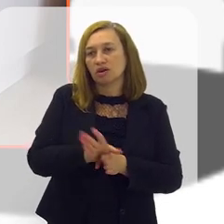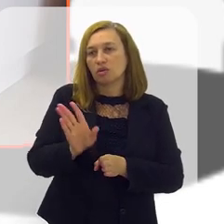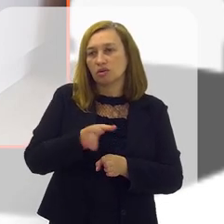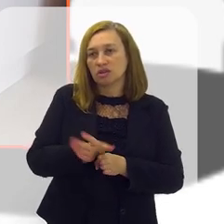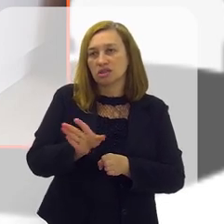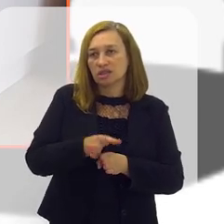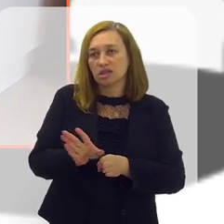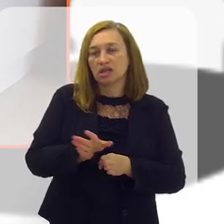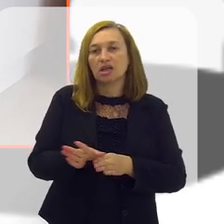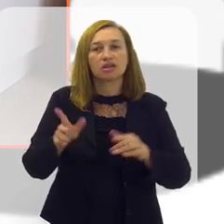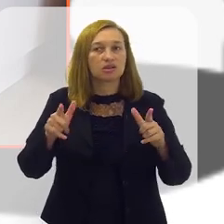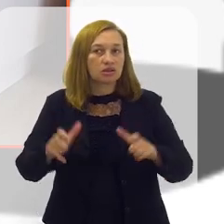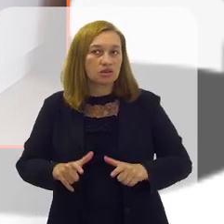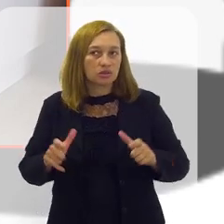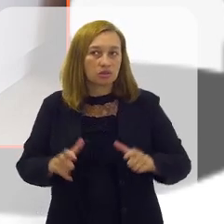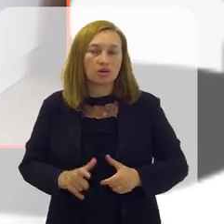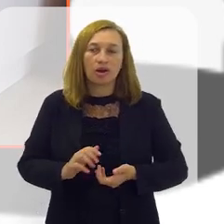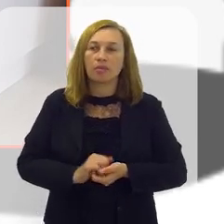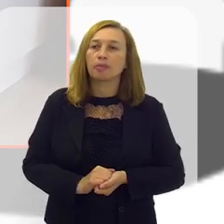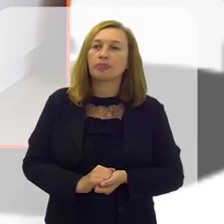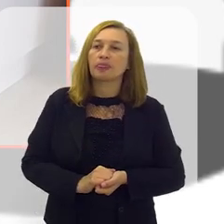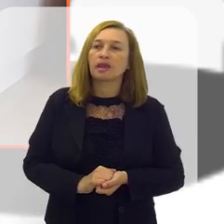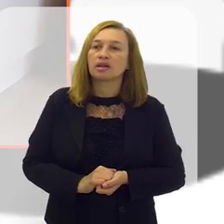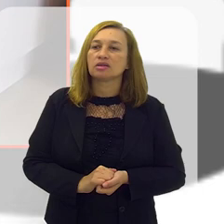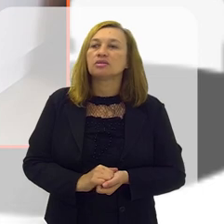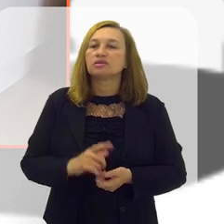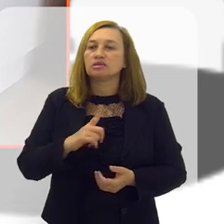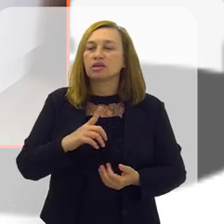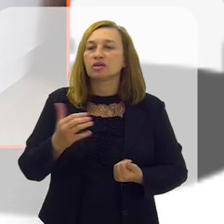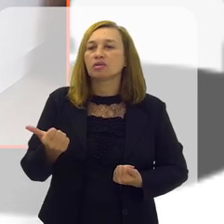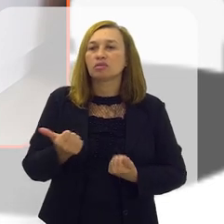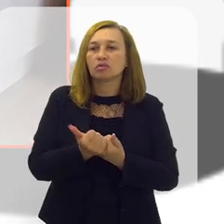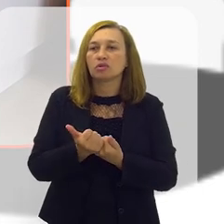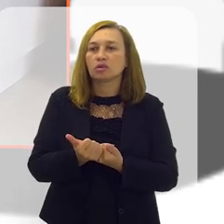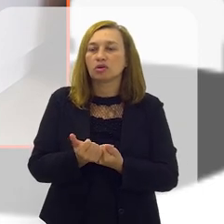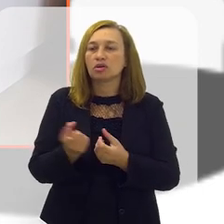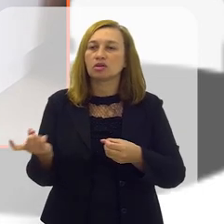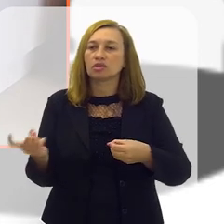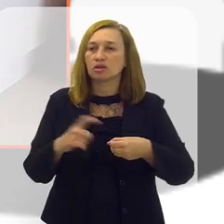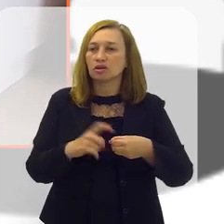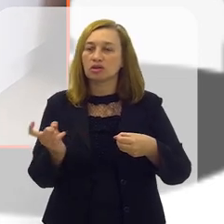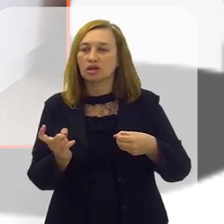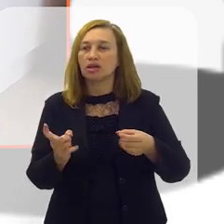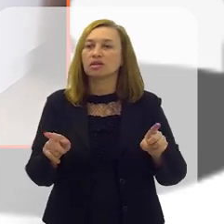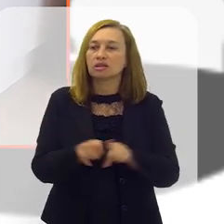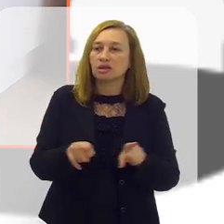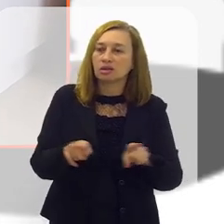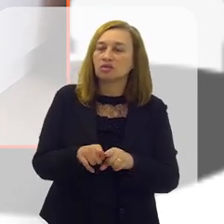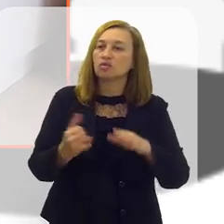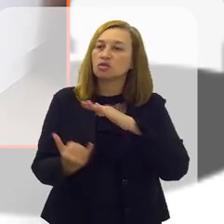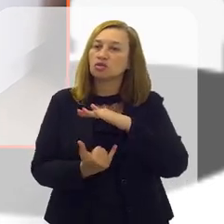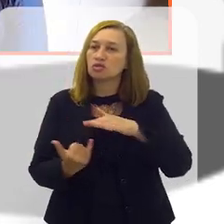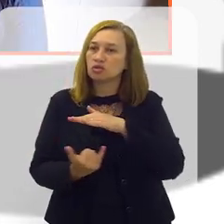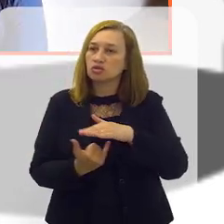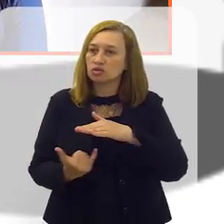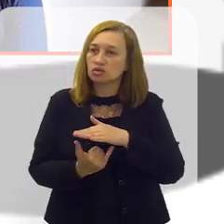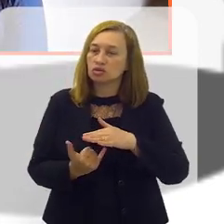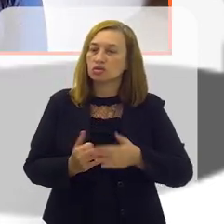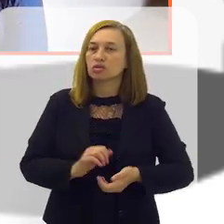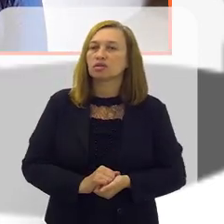estar orientando esse lugar. Existe uma cooperação sem afiliação também com as instituições